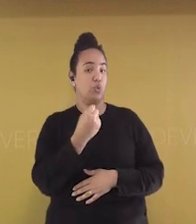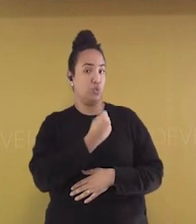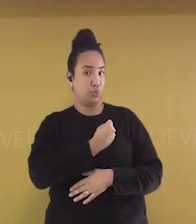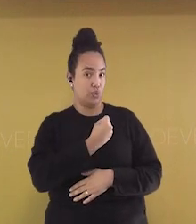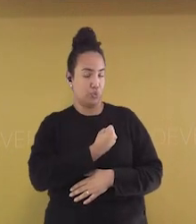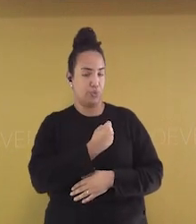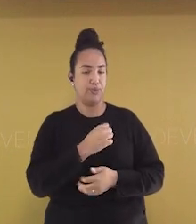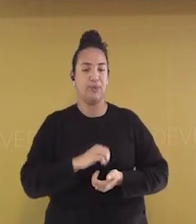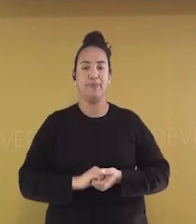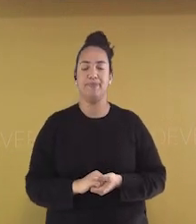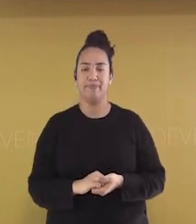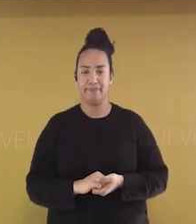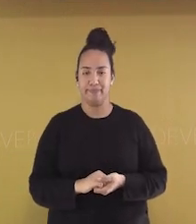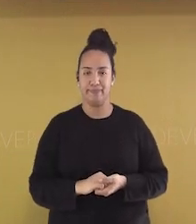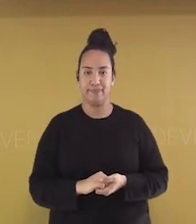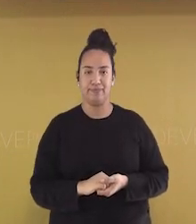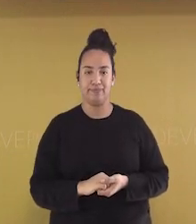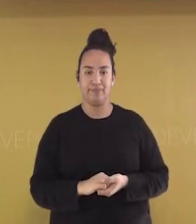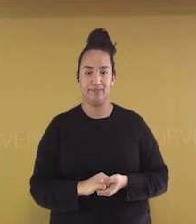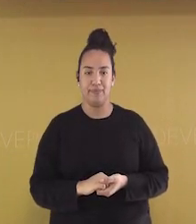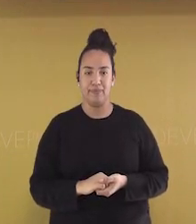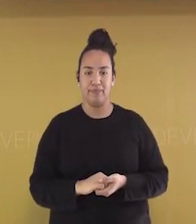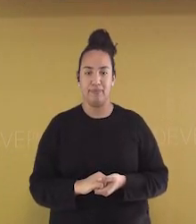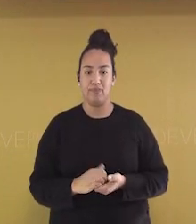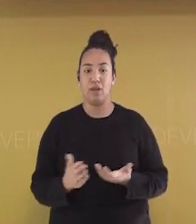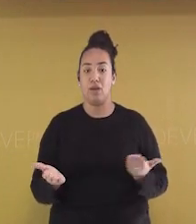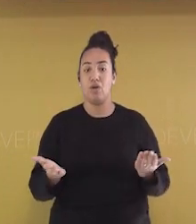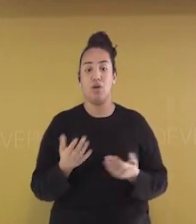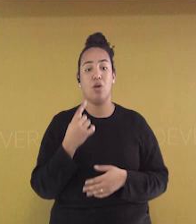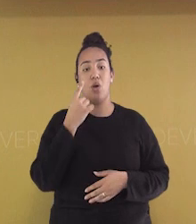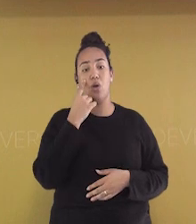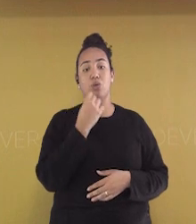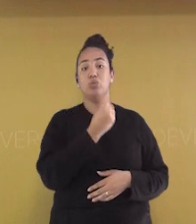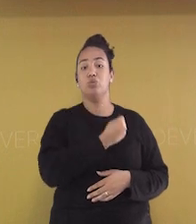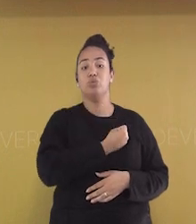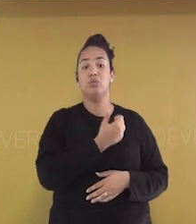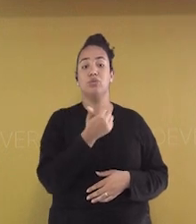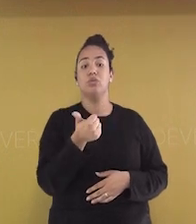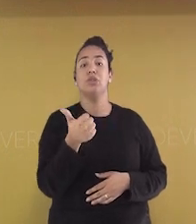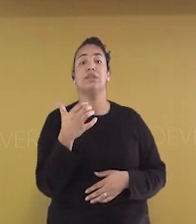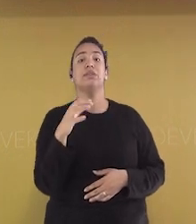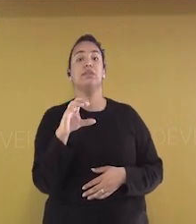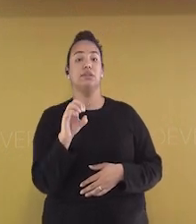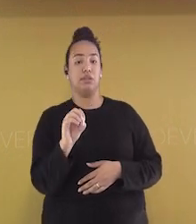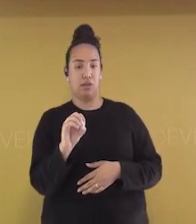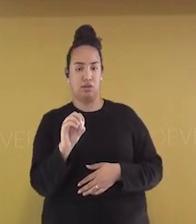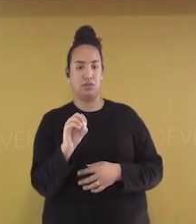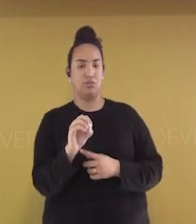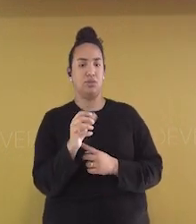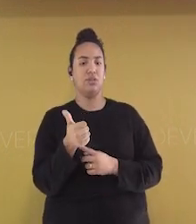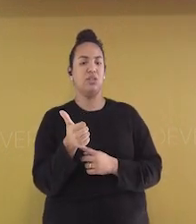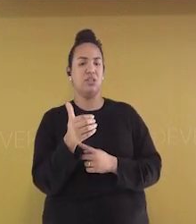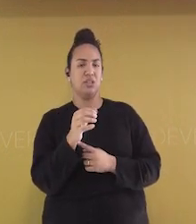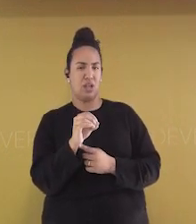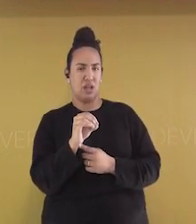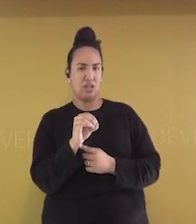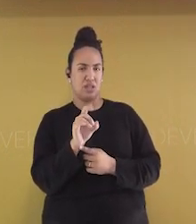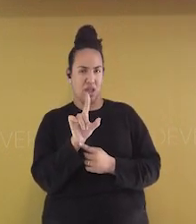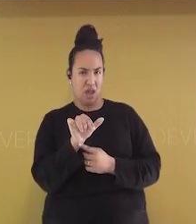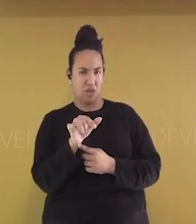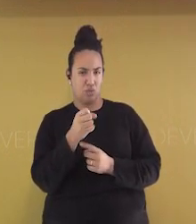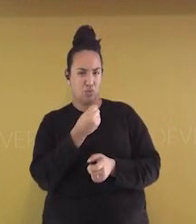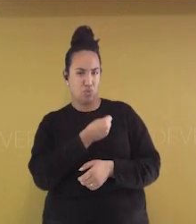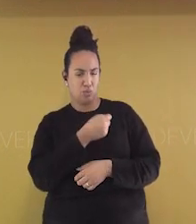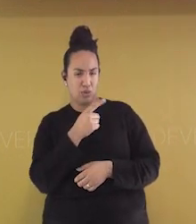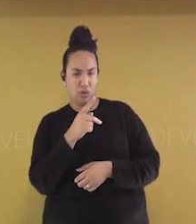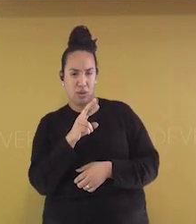aprendermos ainda mais? Observe aqui o número 10. Será que ele é um número primo?